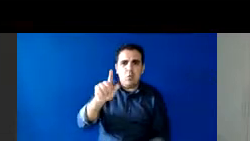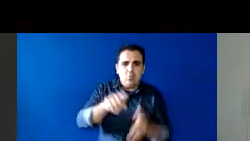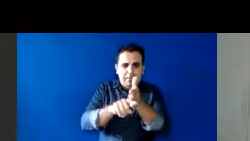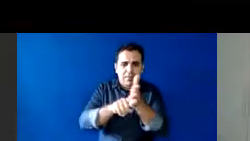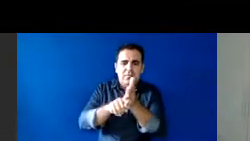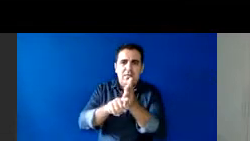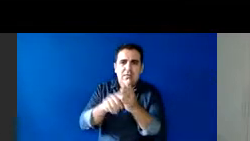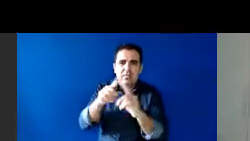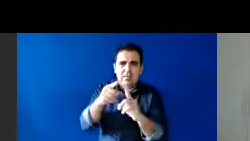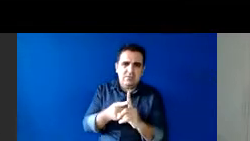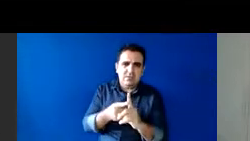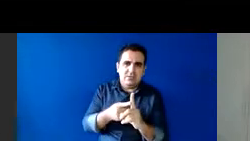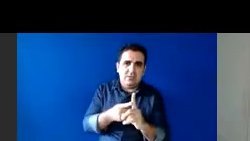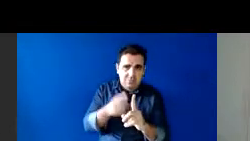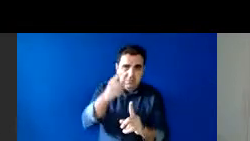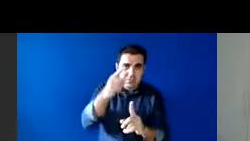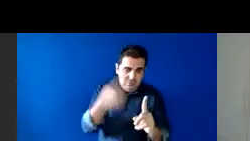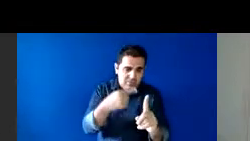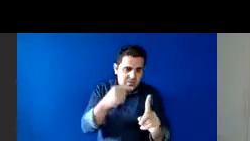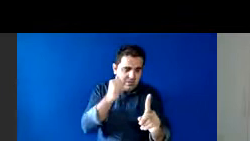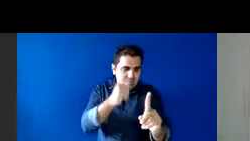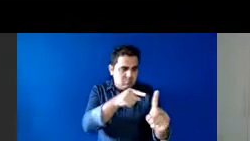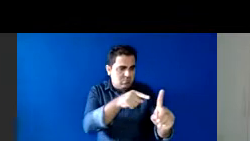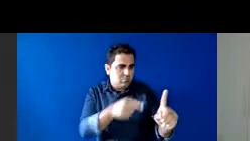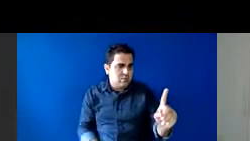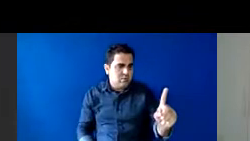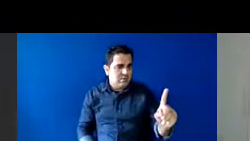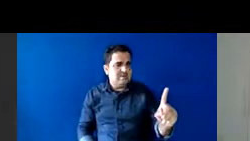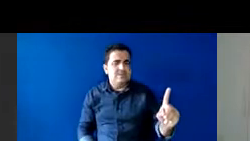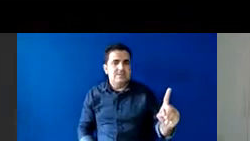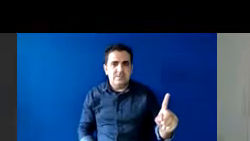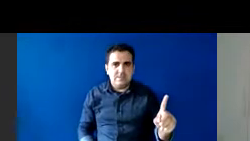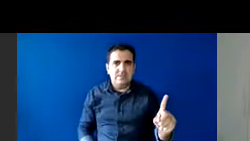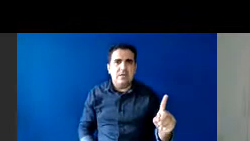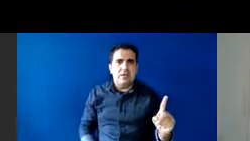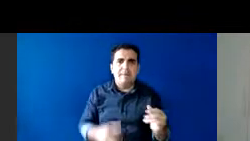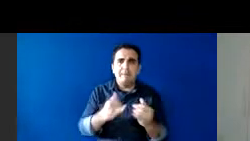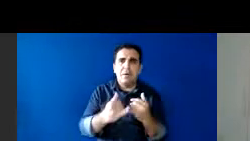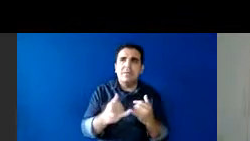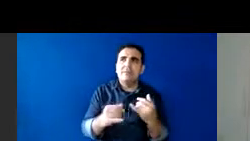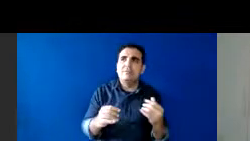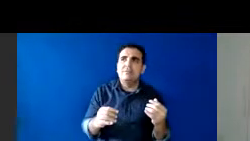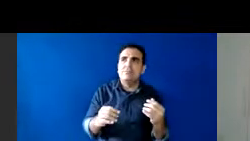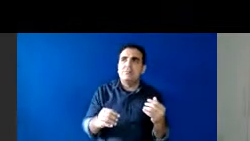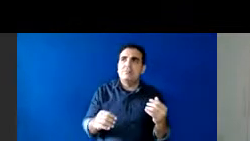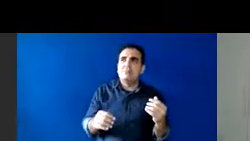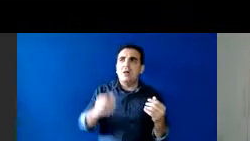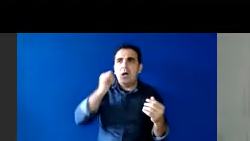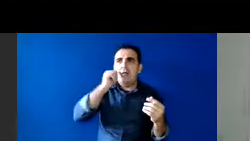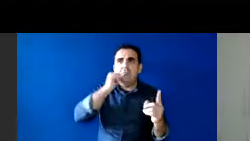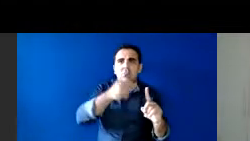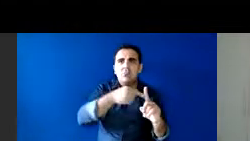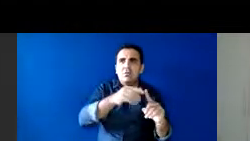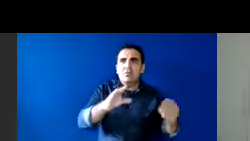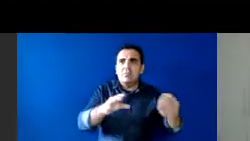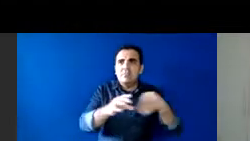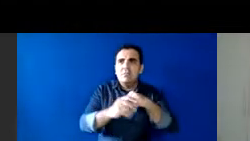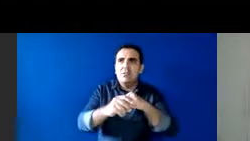que estão dentro de todo esse, de todas